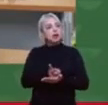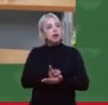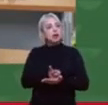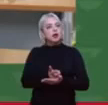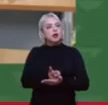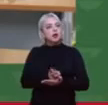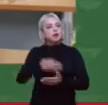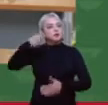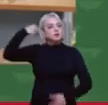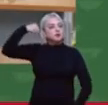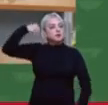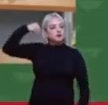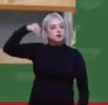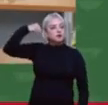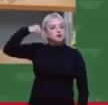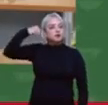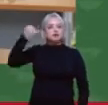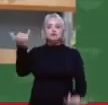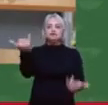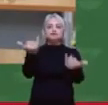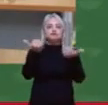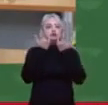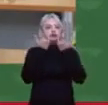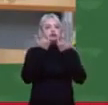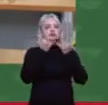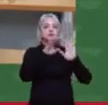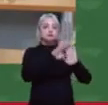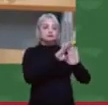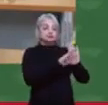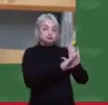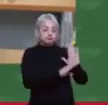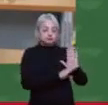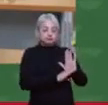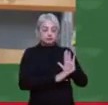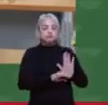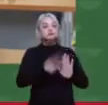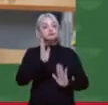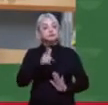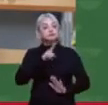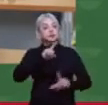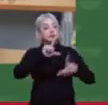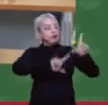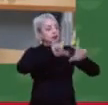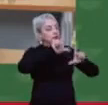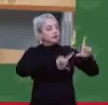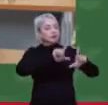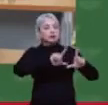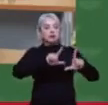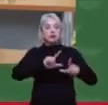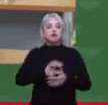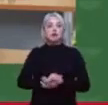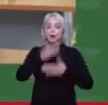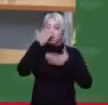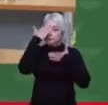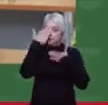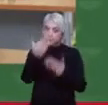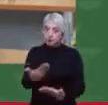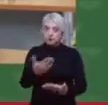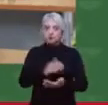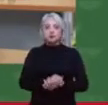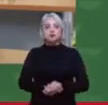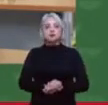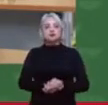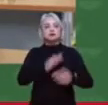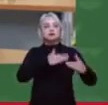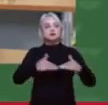sinal no sininho para que você seja avisado também das programações que a TV PT está passando. Muito obrigado e